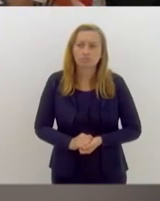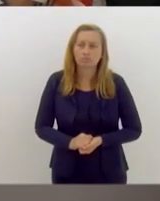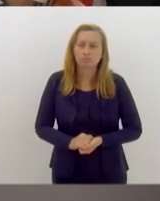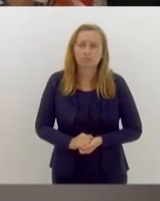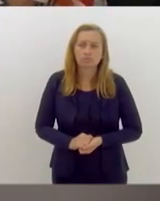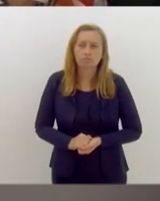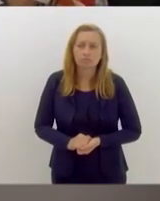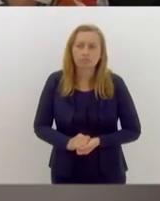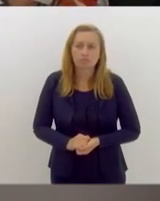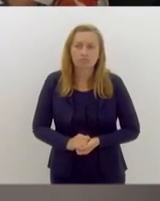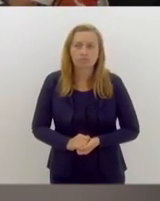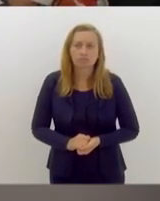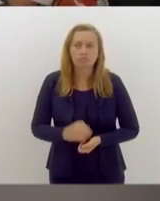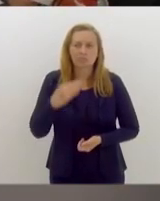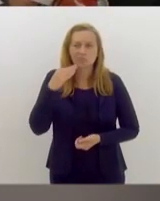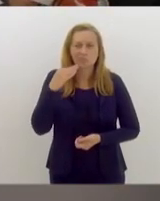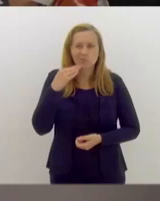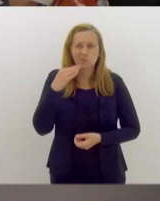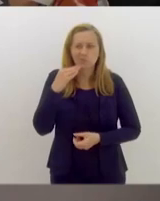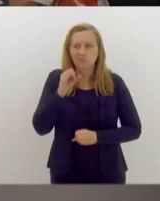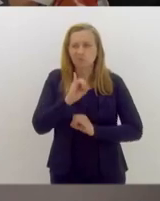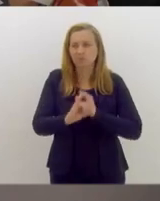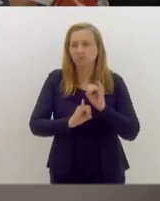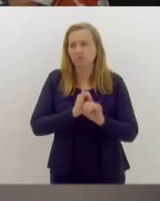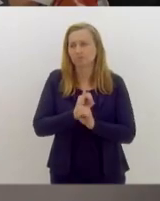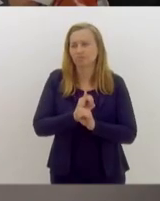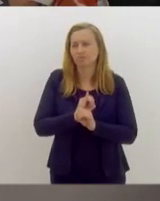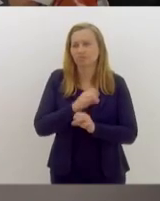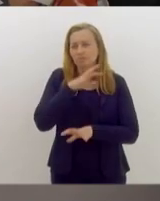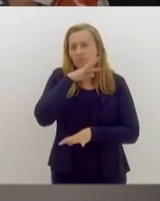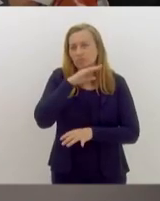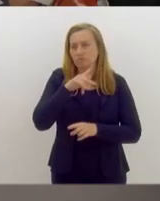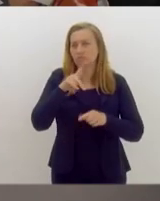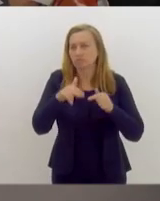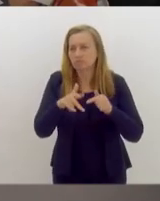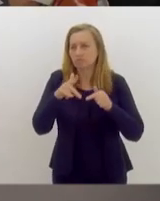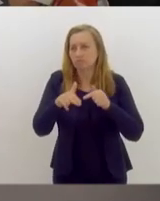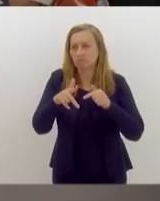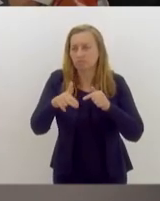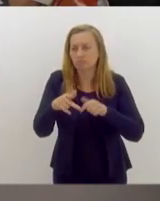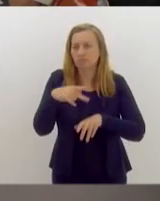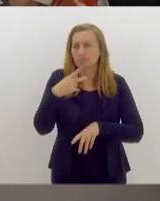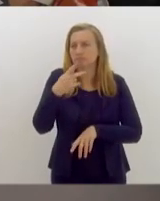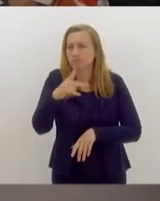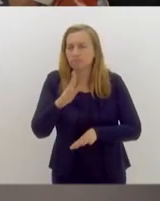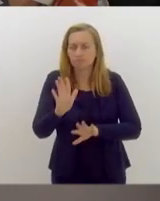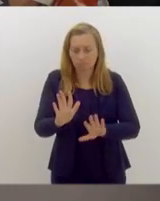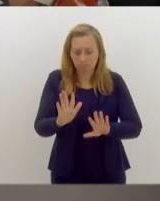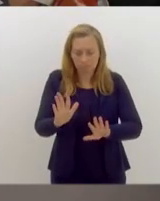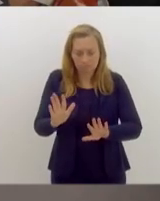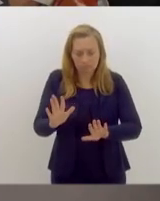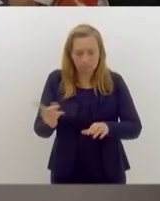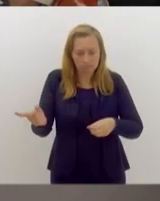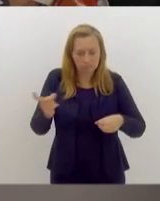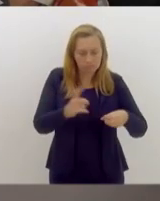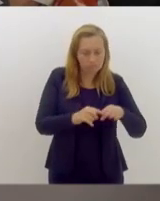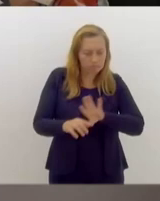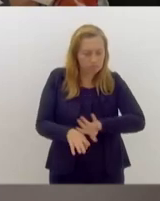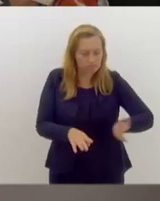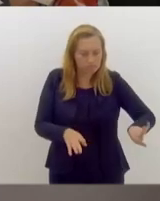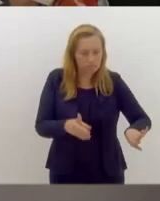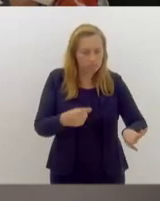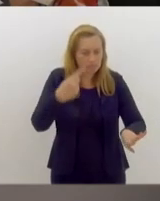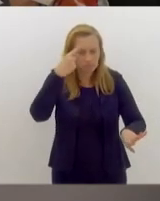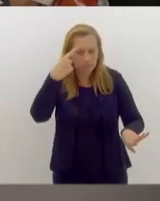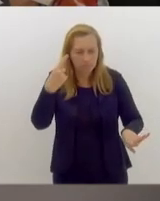que é de uma suposta modernização e uma falsa ideia propalada de que terão direito